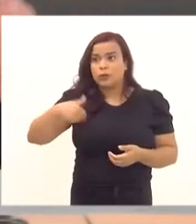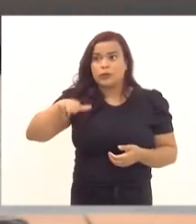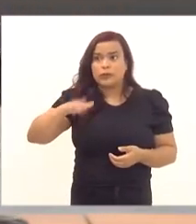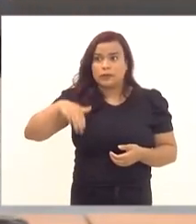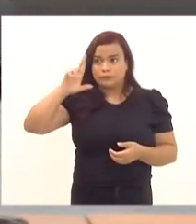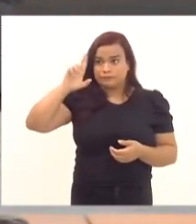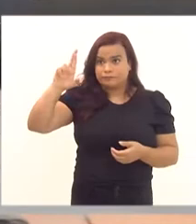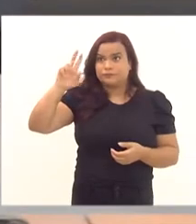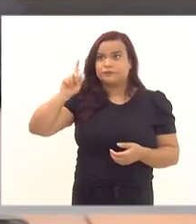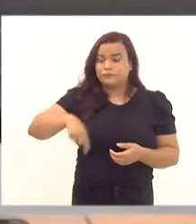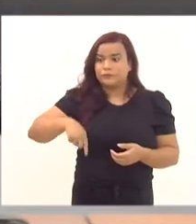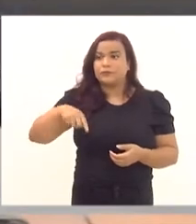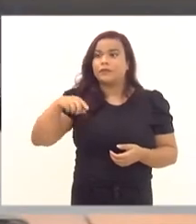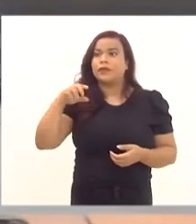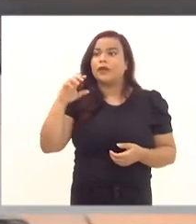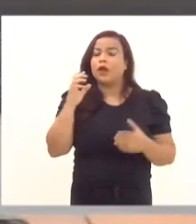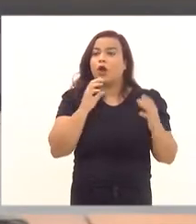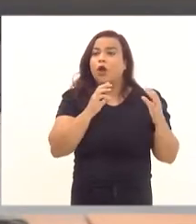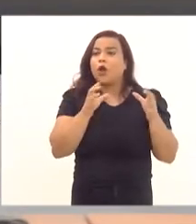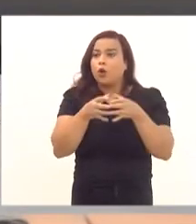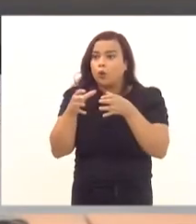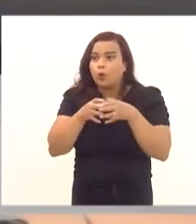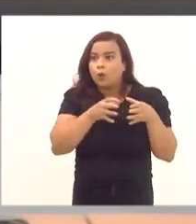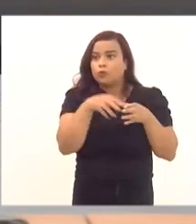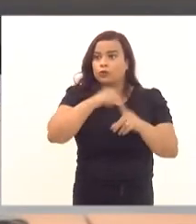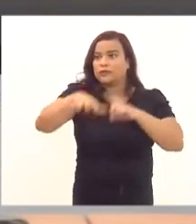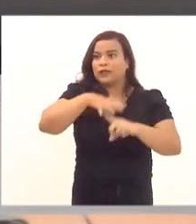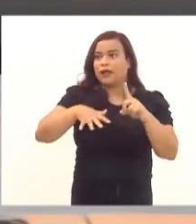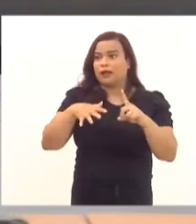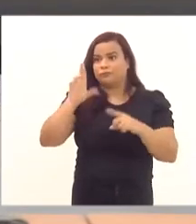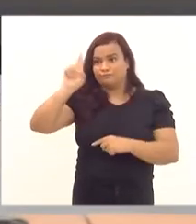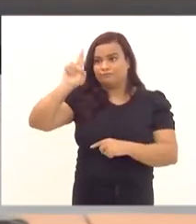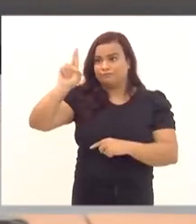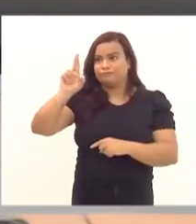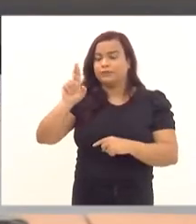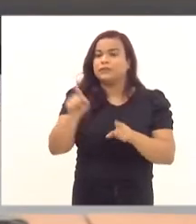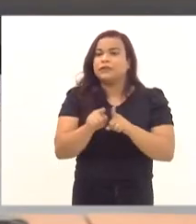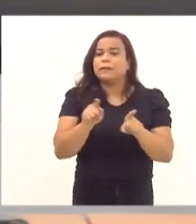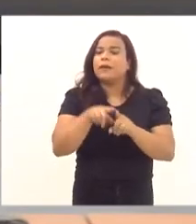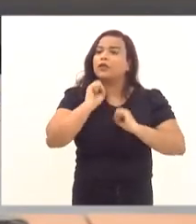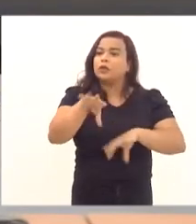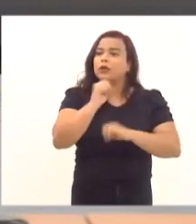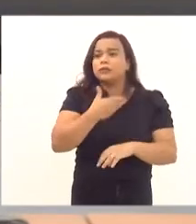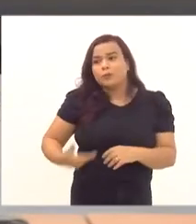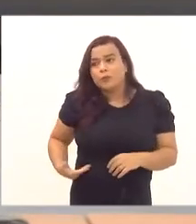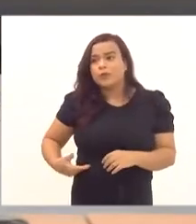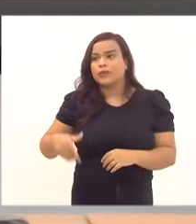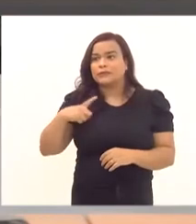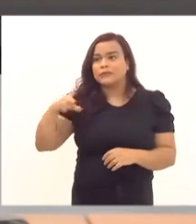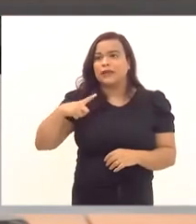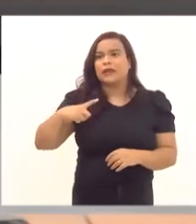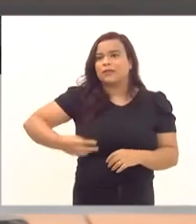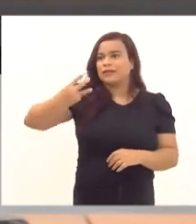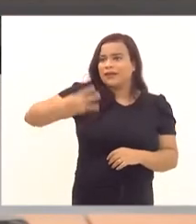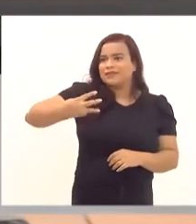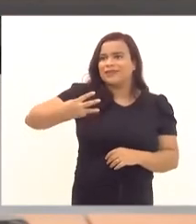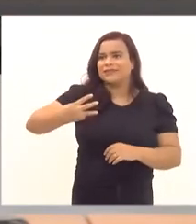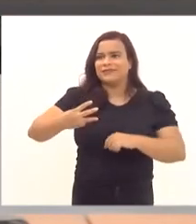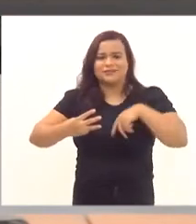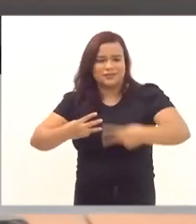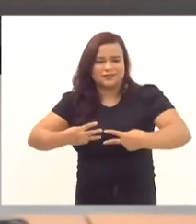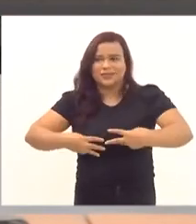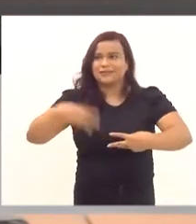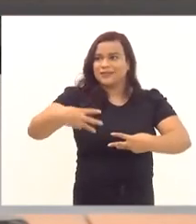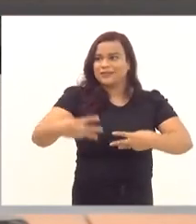elas são processo de privatização da saúde né da educação pública também né aí sucessivas especializações de várias